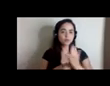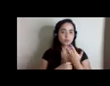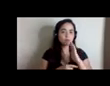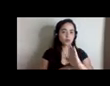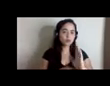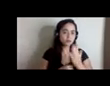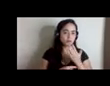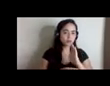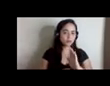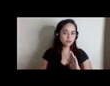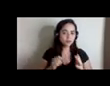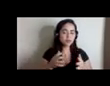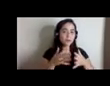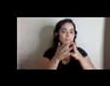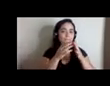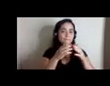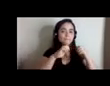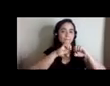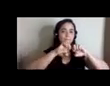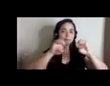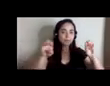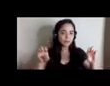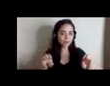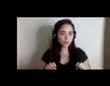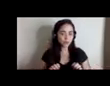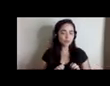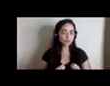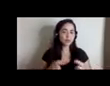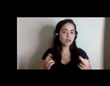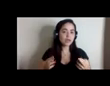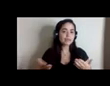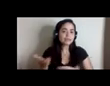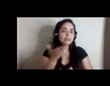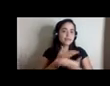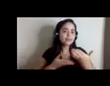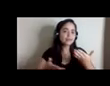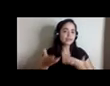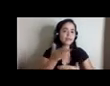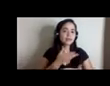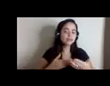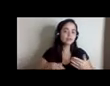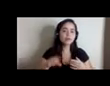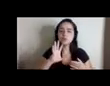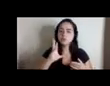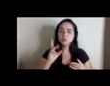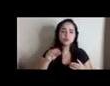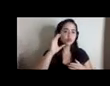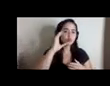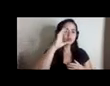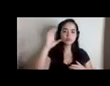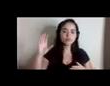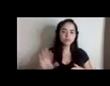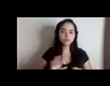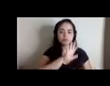é o mecanismo de integração de todas essas interfaces que